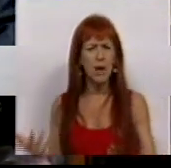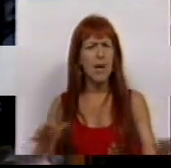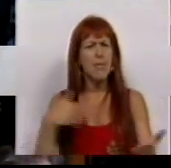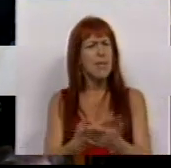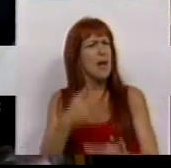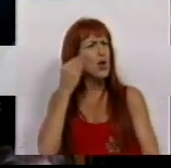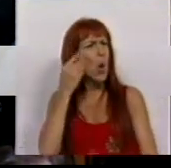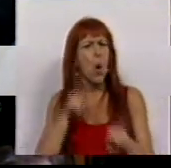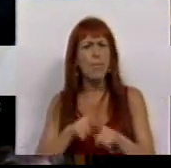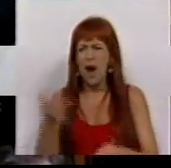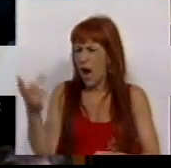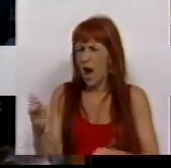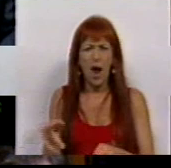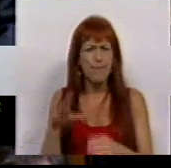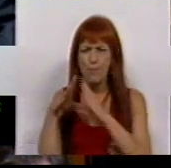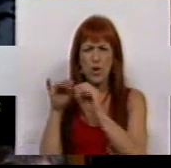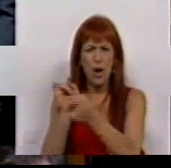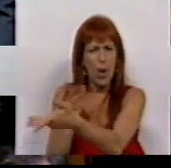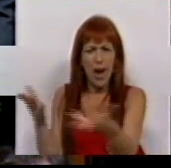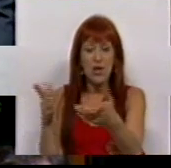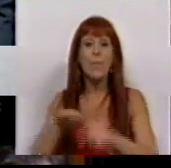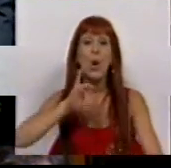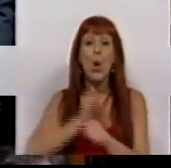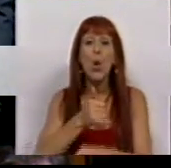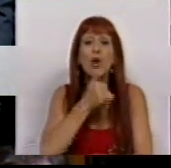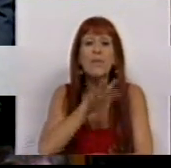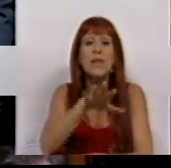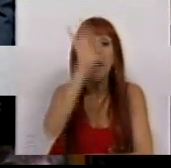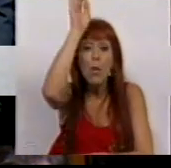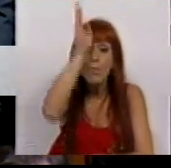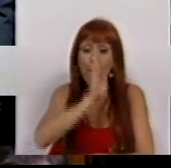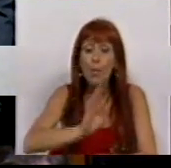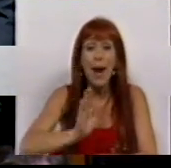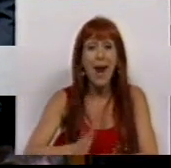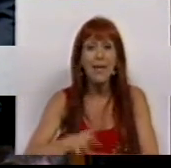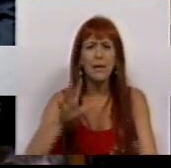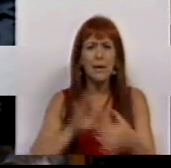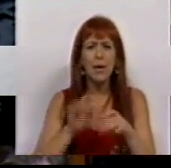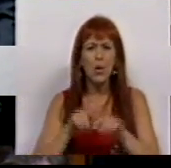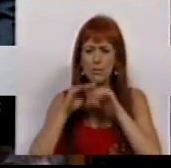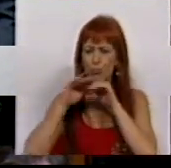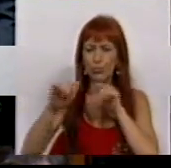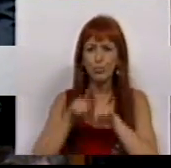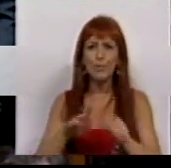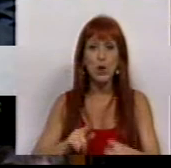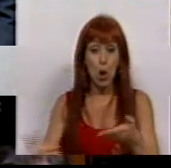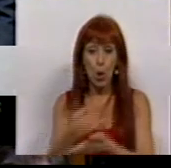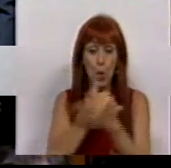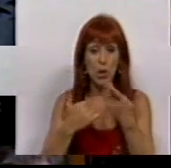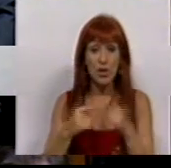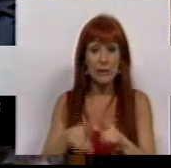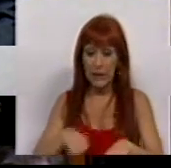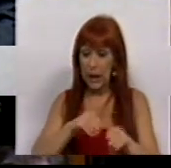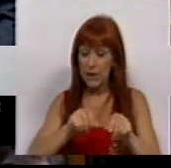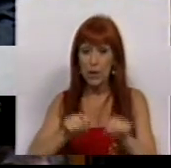dá-nos a dimensão da fragilidade deste modelo. Outra opção que é necessário implementar tem a ver com a sustentabilidade dos recursos. A